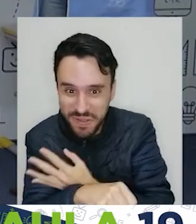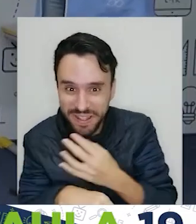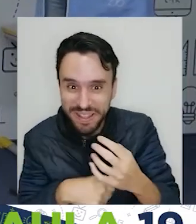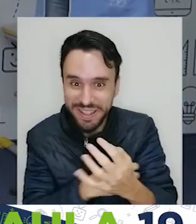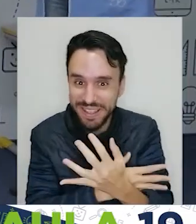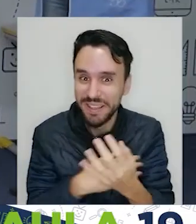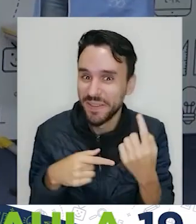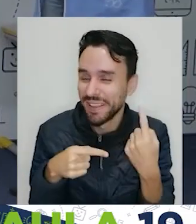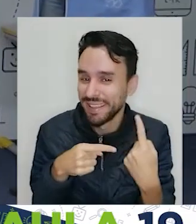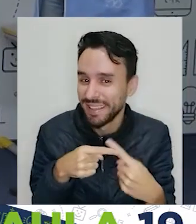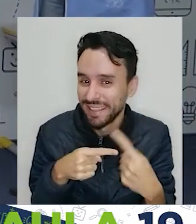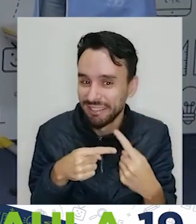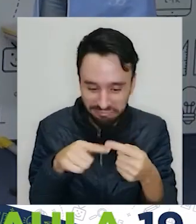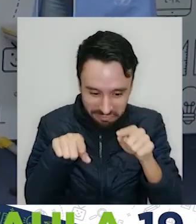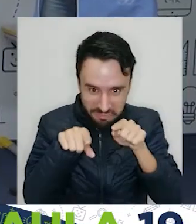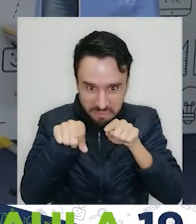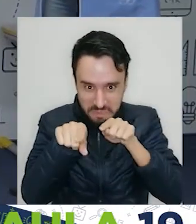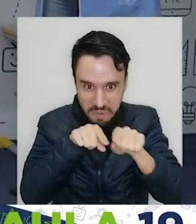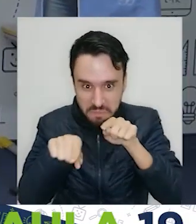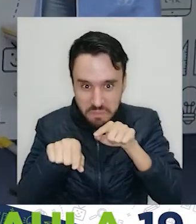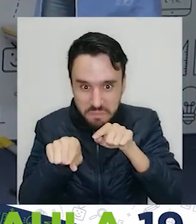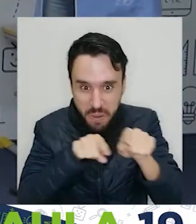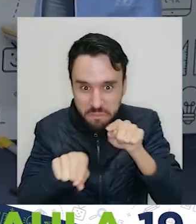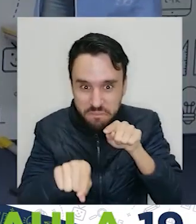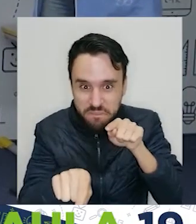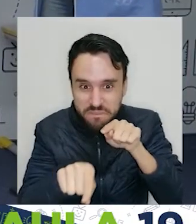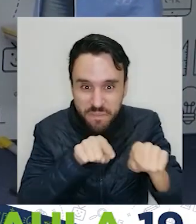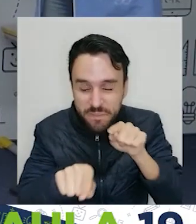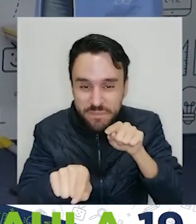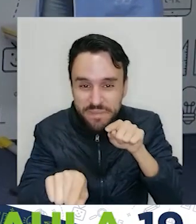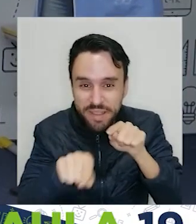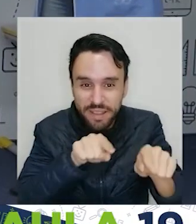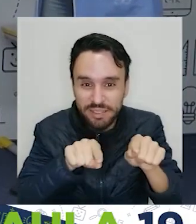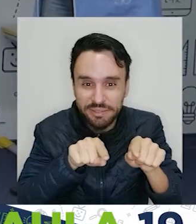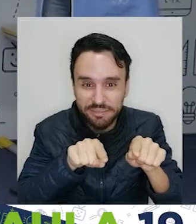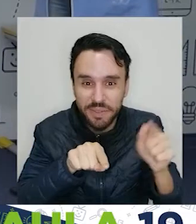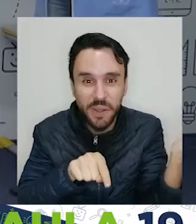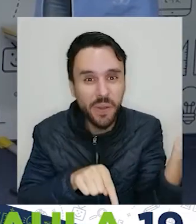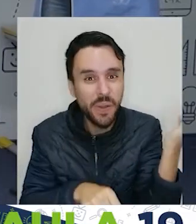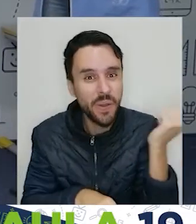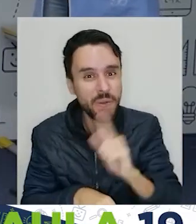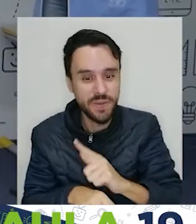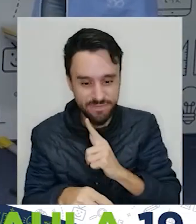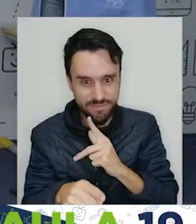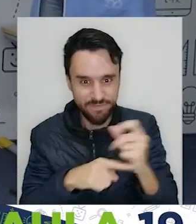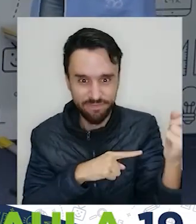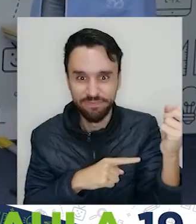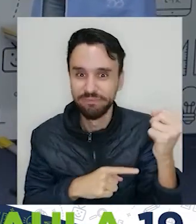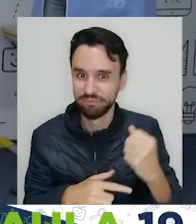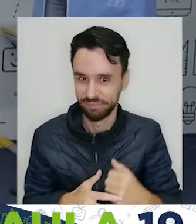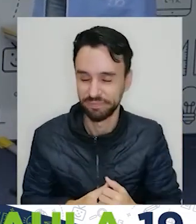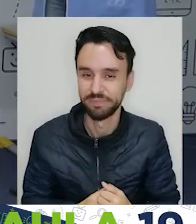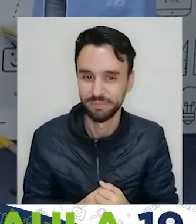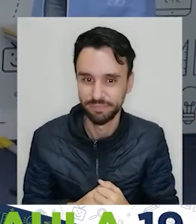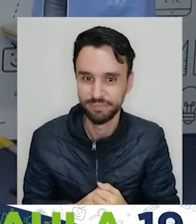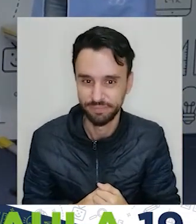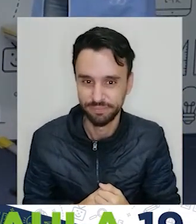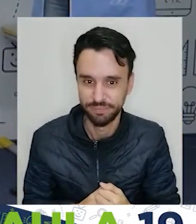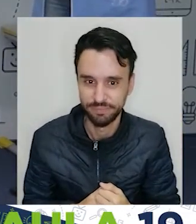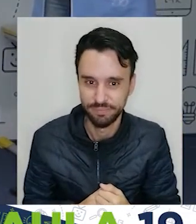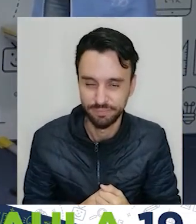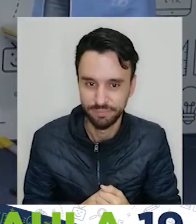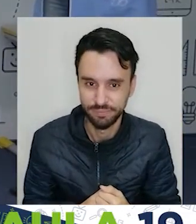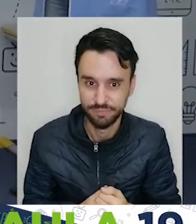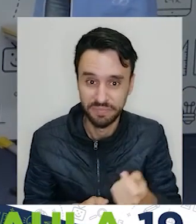ali empatando até um ponto ali, até a professora Márcia conseguir ganhar. Isso aí. Então, brinquem também